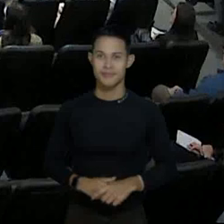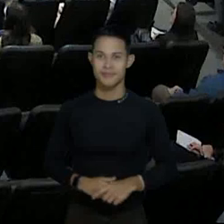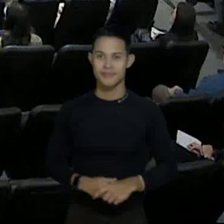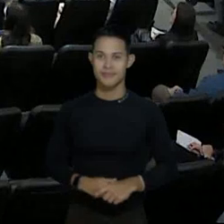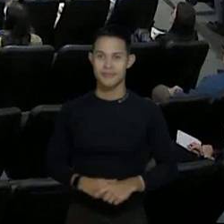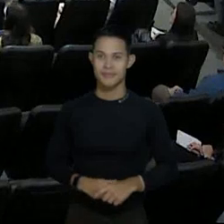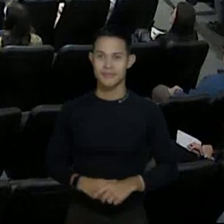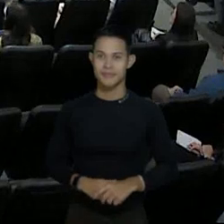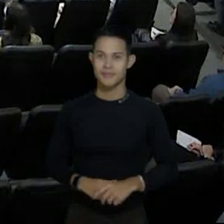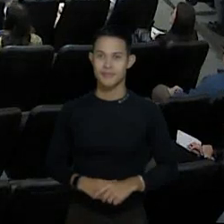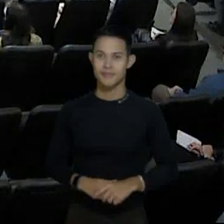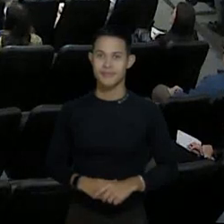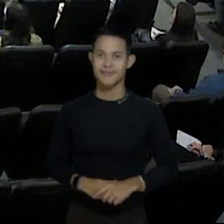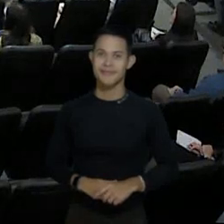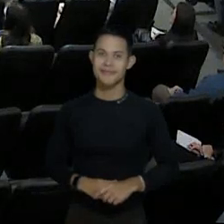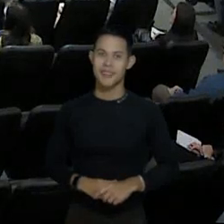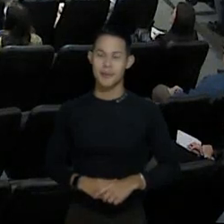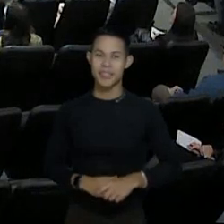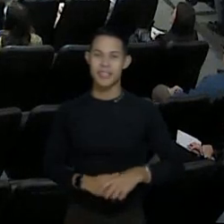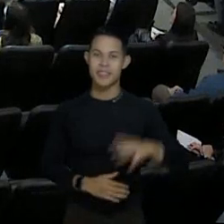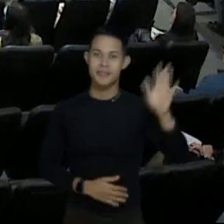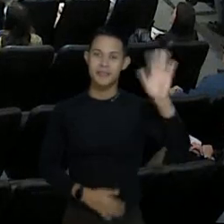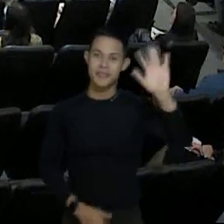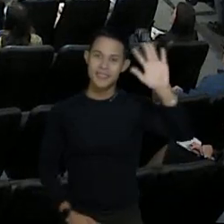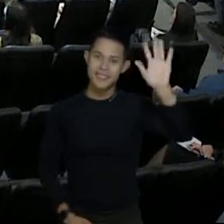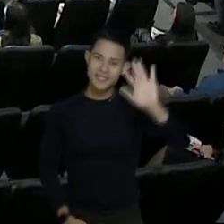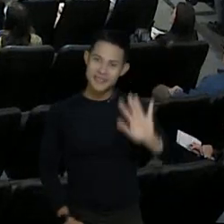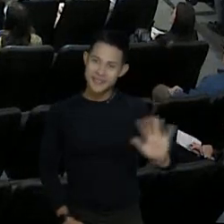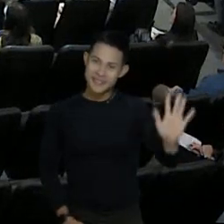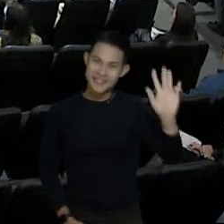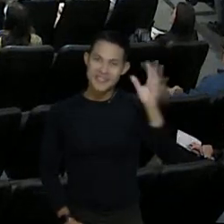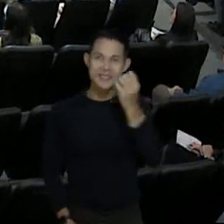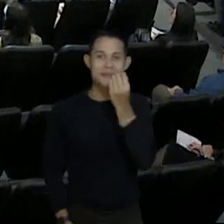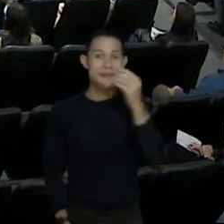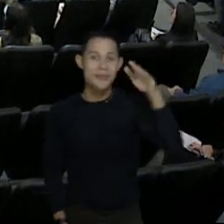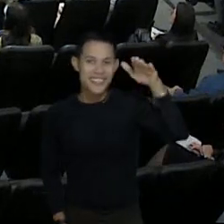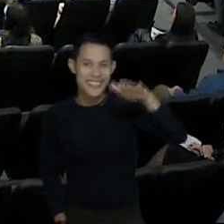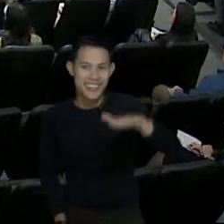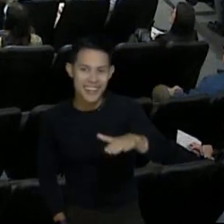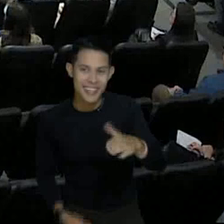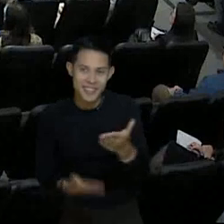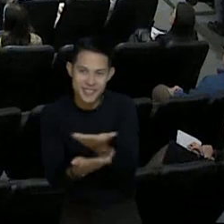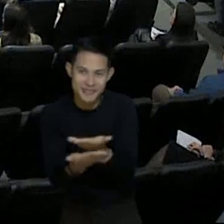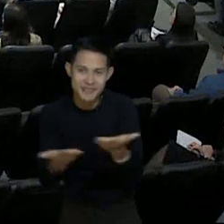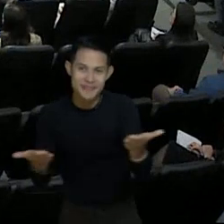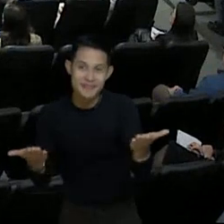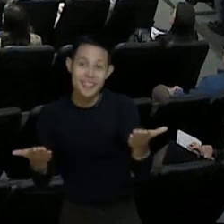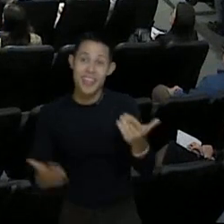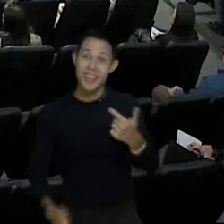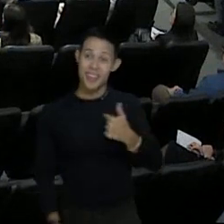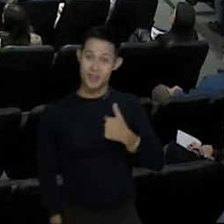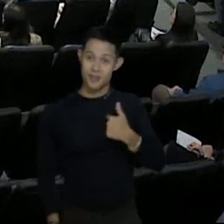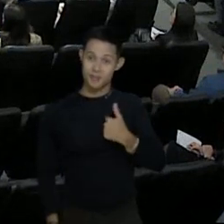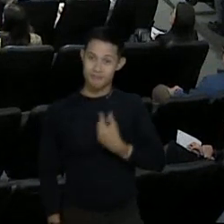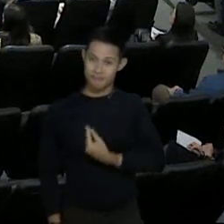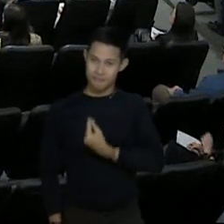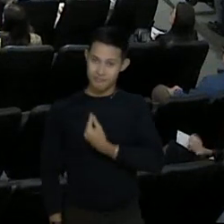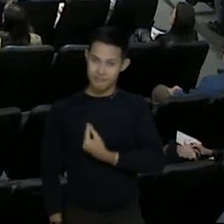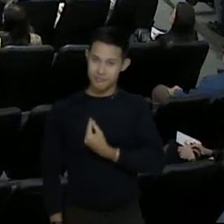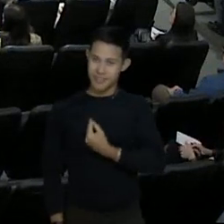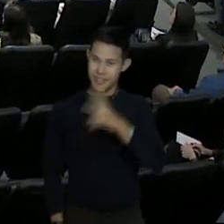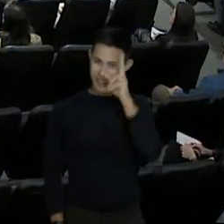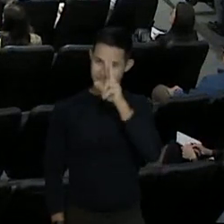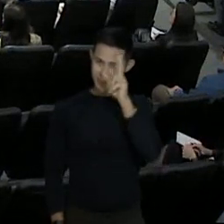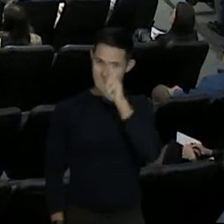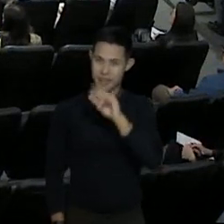Doutora Boa tarde a todos Hã Eu estou vocês viram que a in falou que